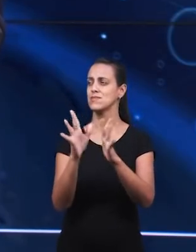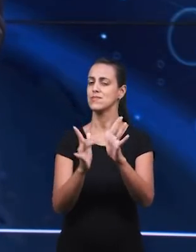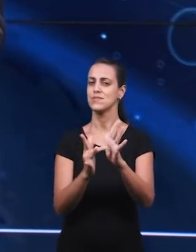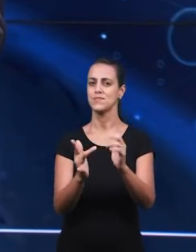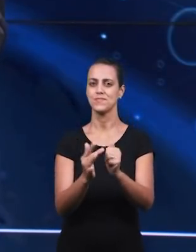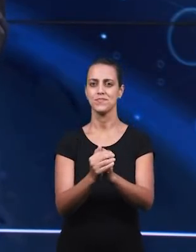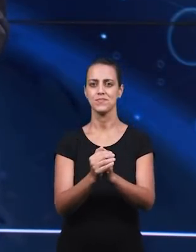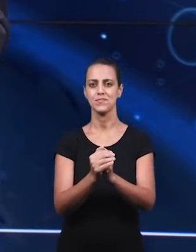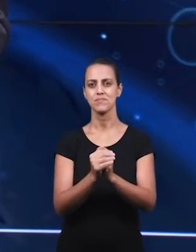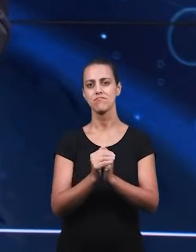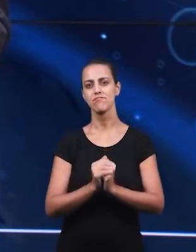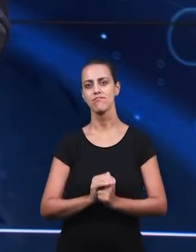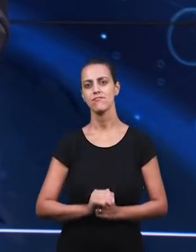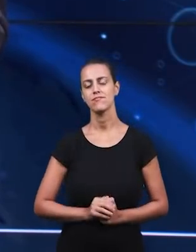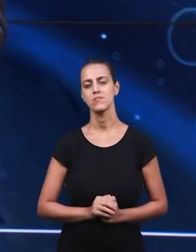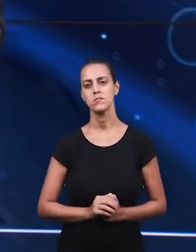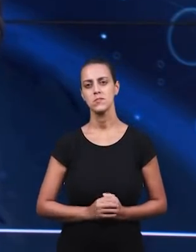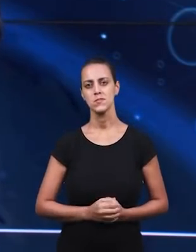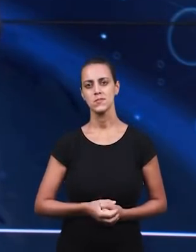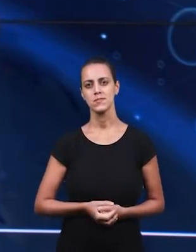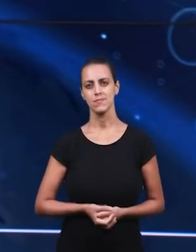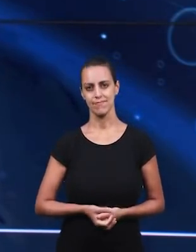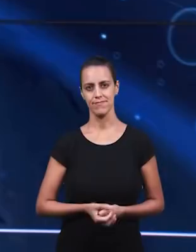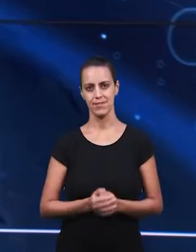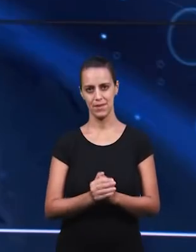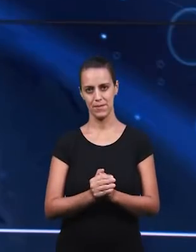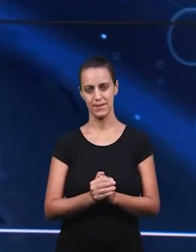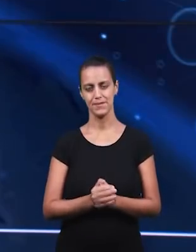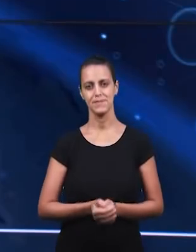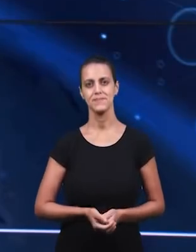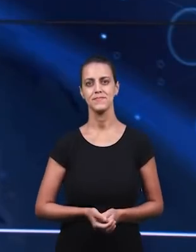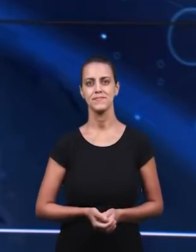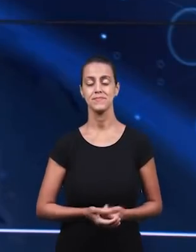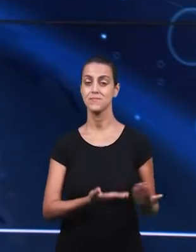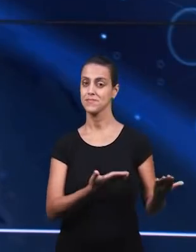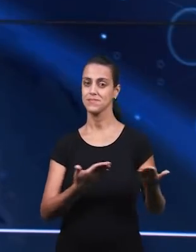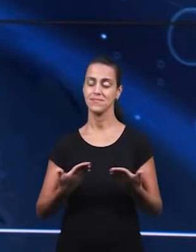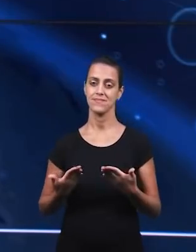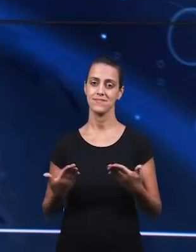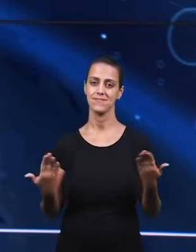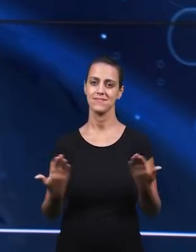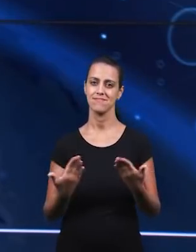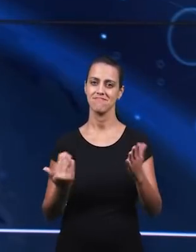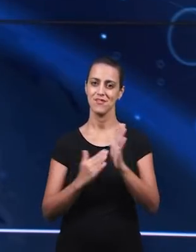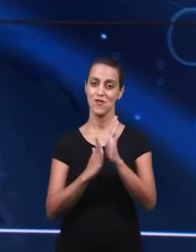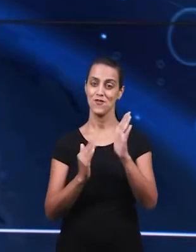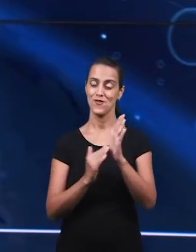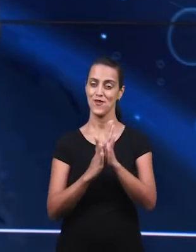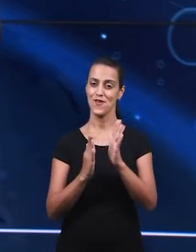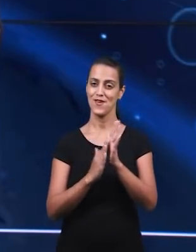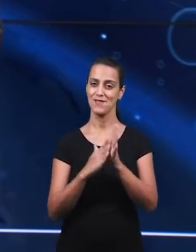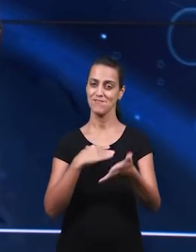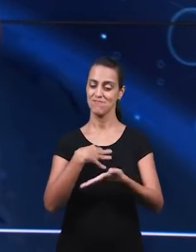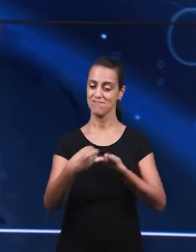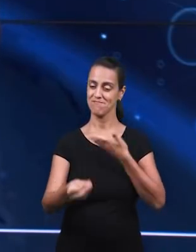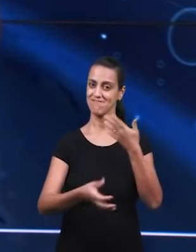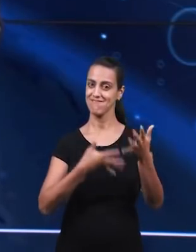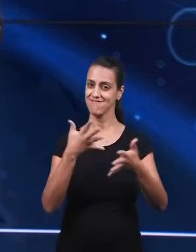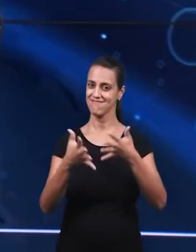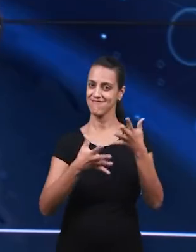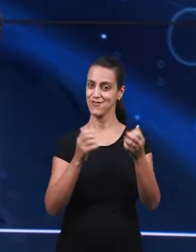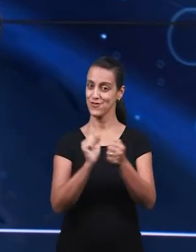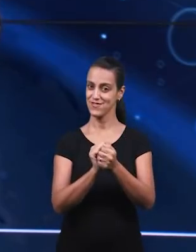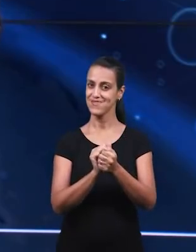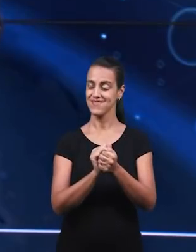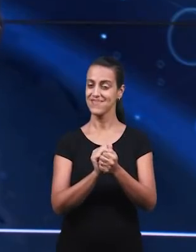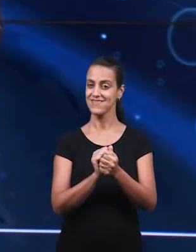em nome do Senhor Jesus. Amém. Amém. Agora quero te convidar para cantar conosco um louvor ao nome